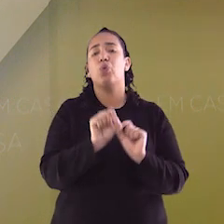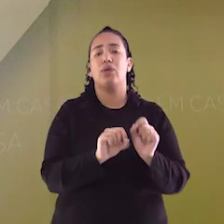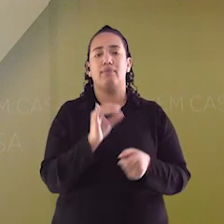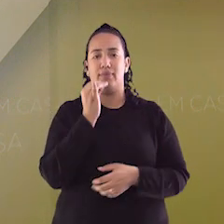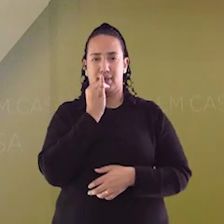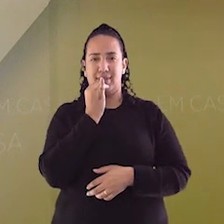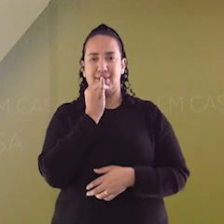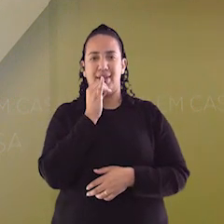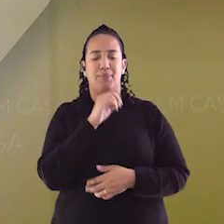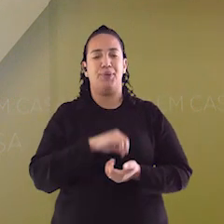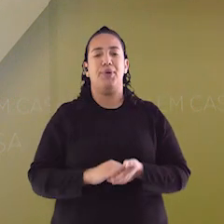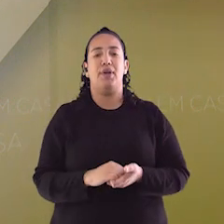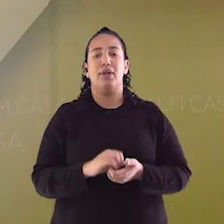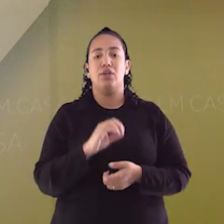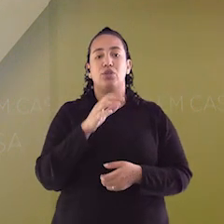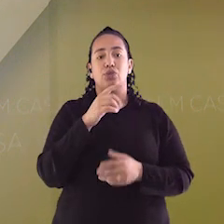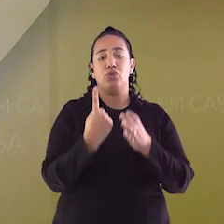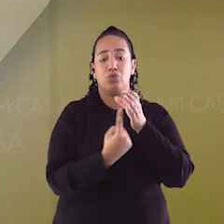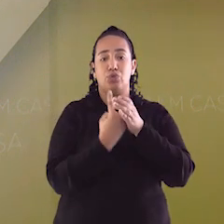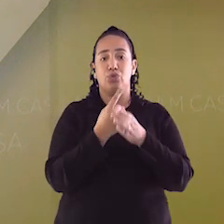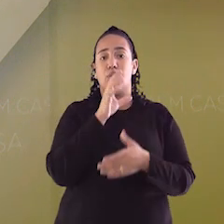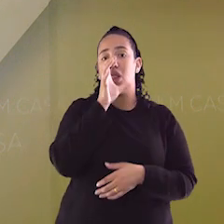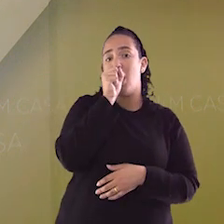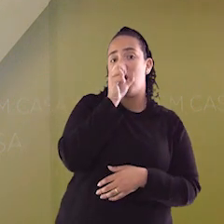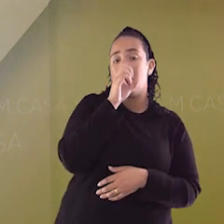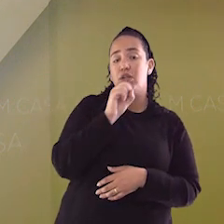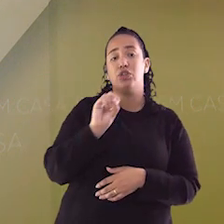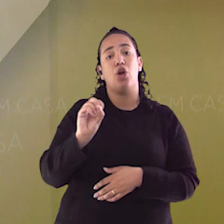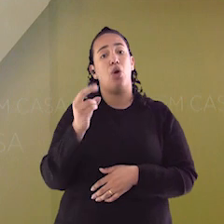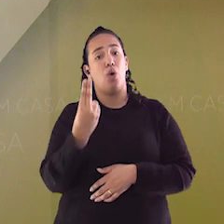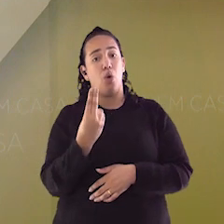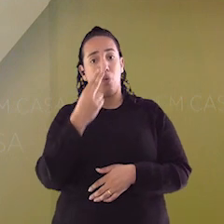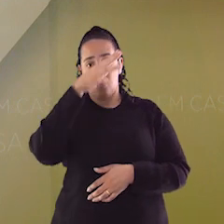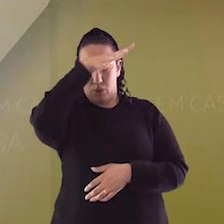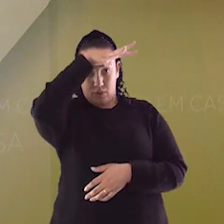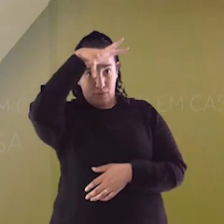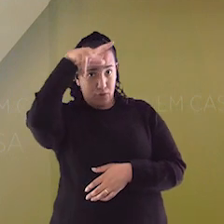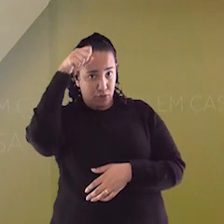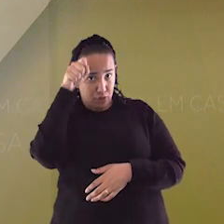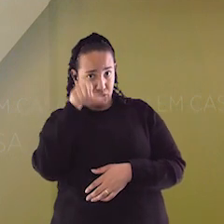bebeu um suco de laranja ou um refrigerante recentemente? Se sim,